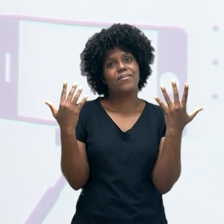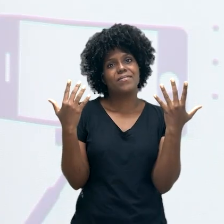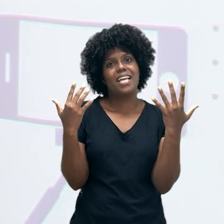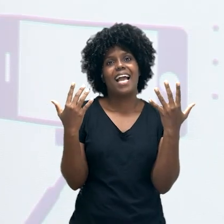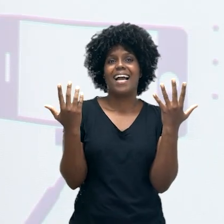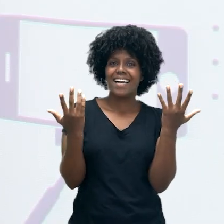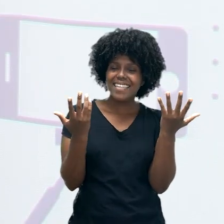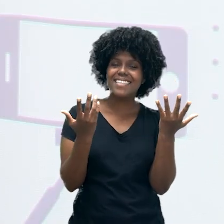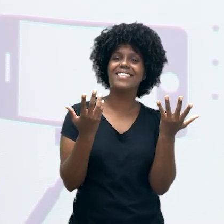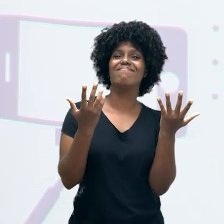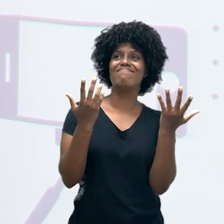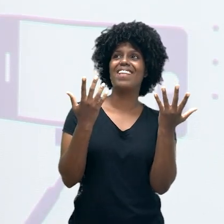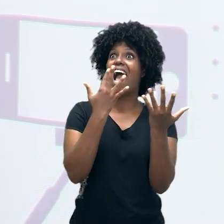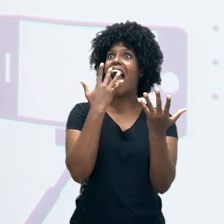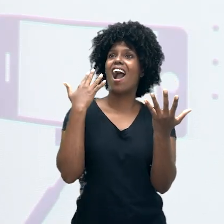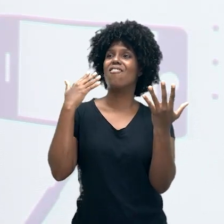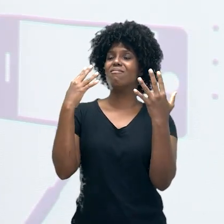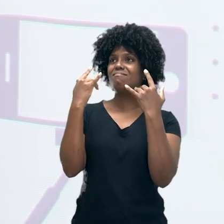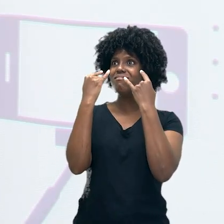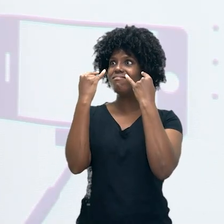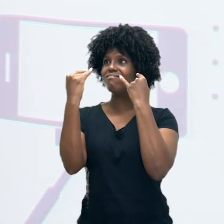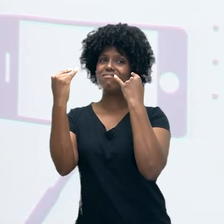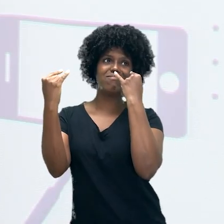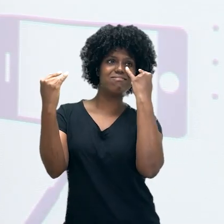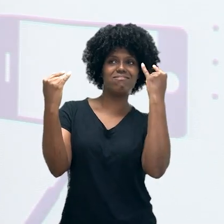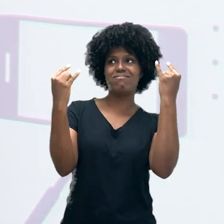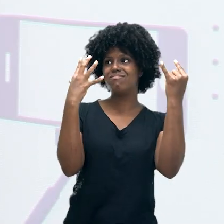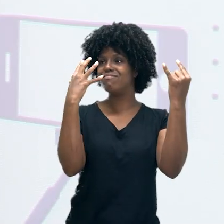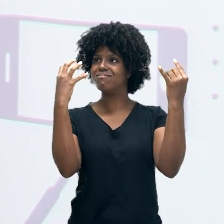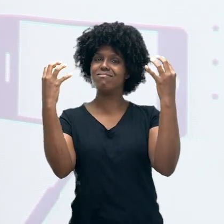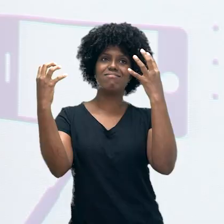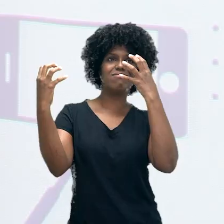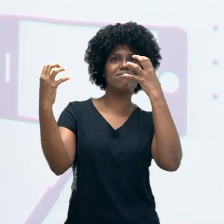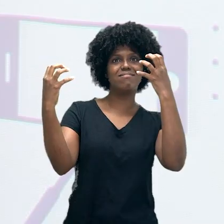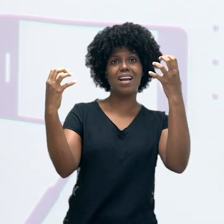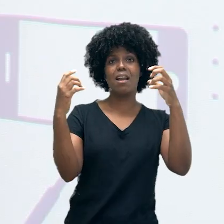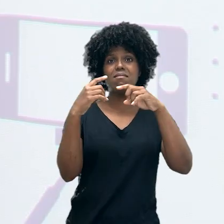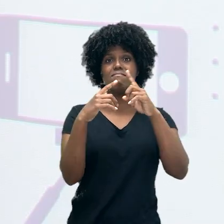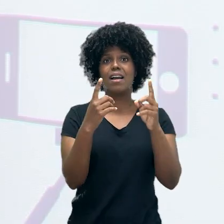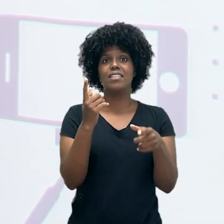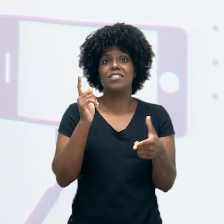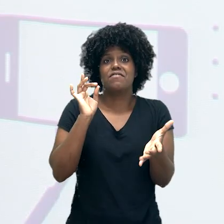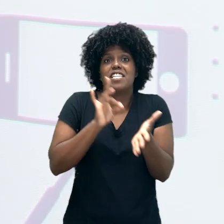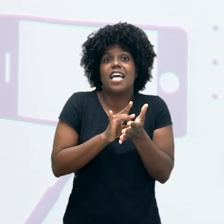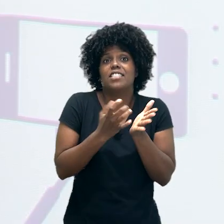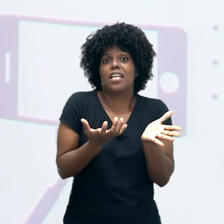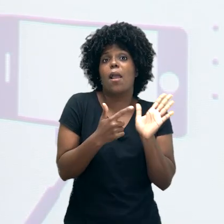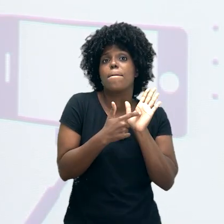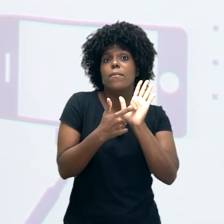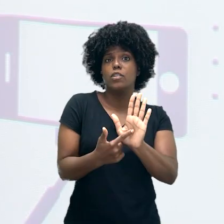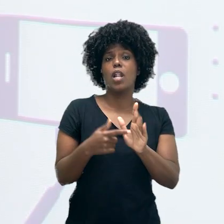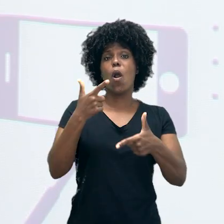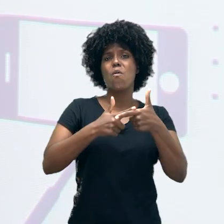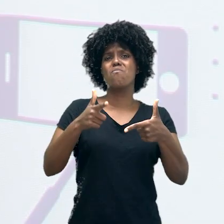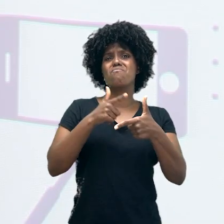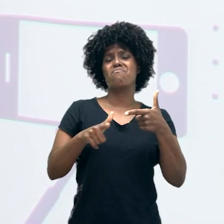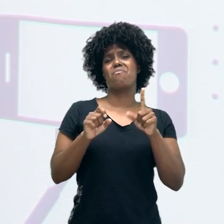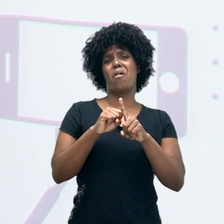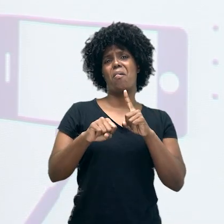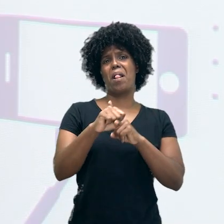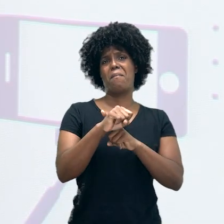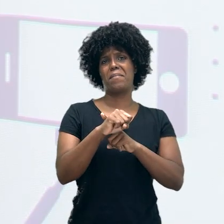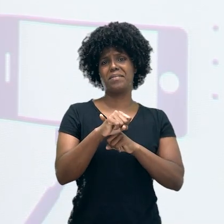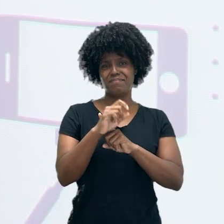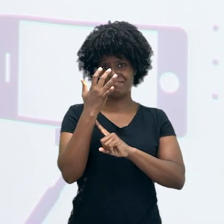colorida, talvez esses detalhes, essa cor, chamasse mais atenção do que aquela problemática social que ele está